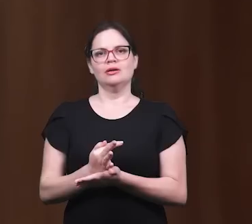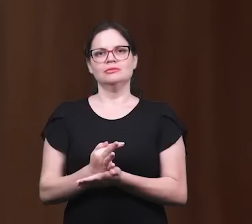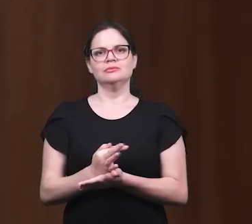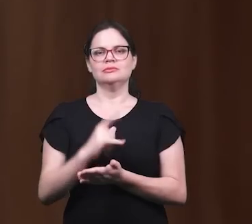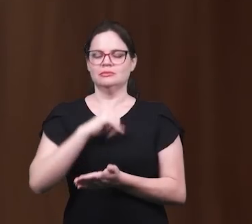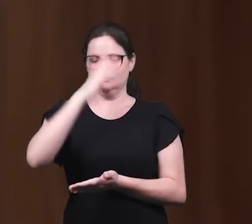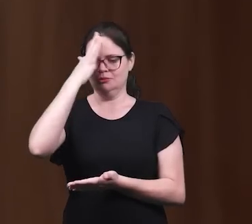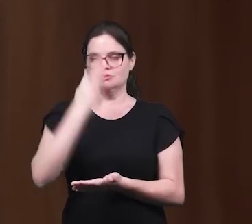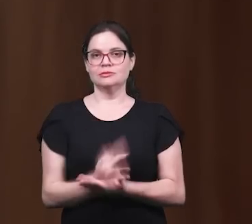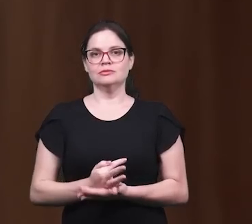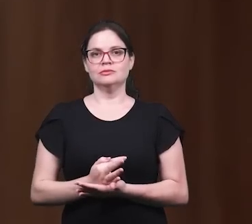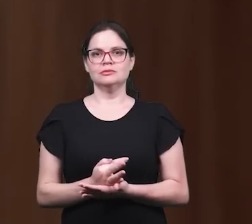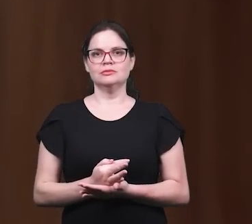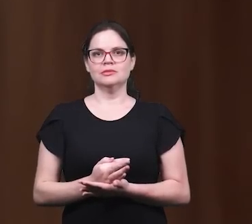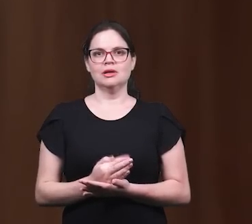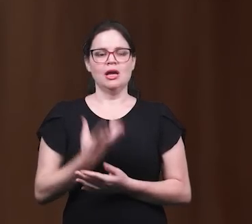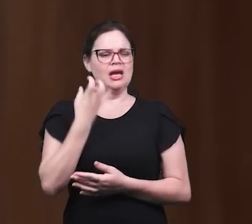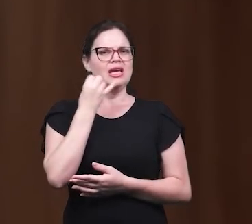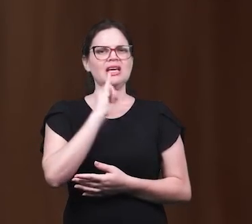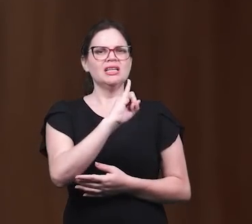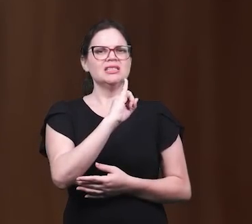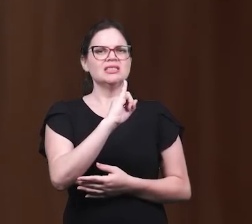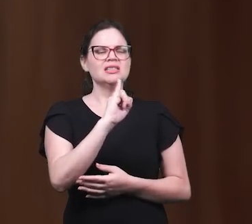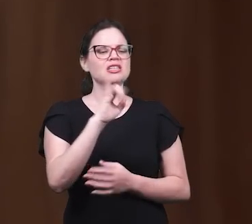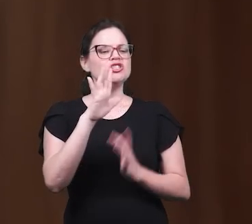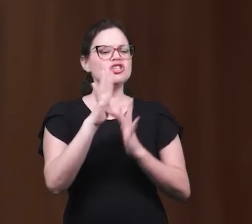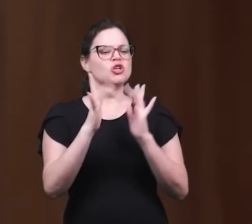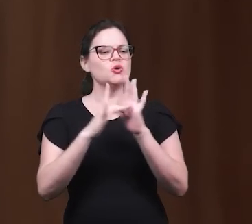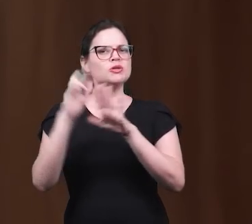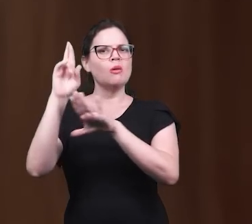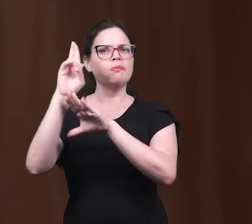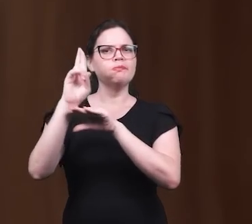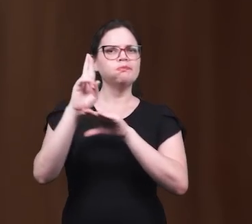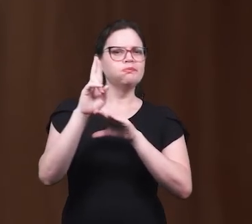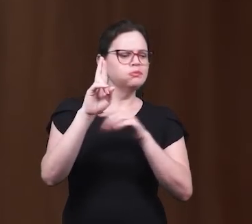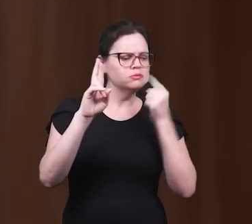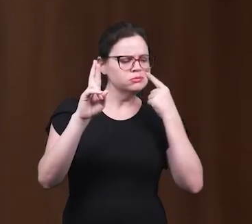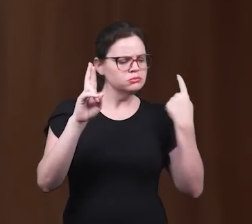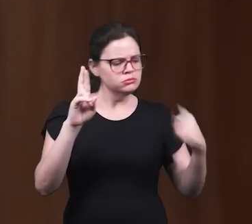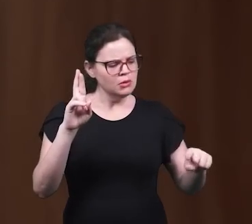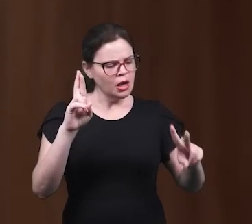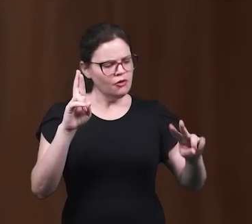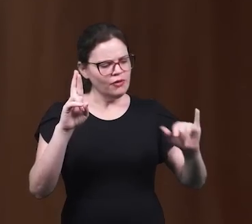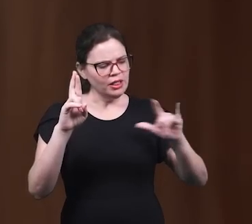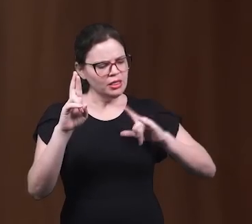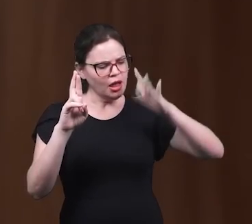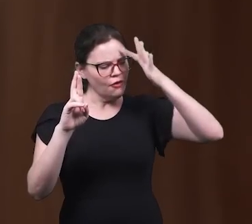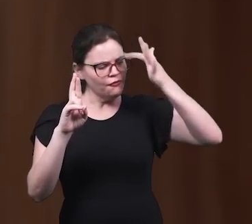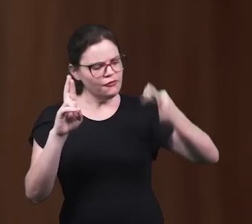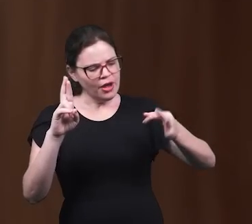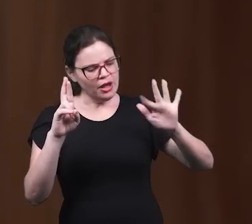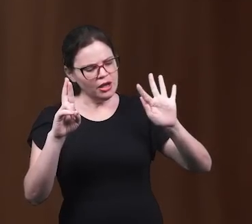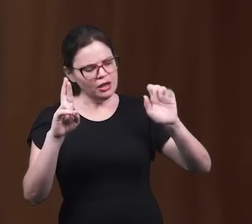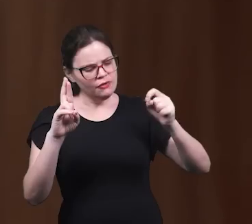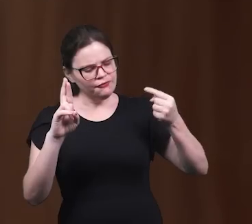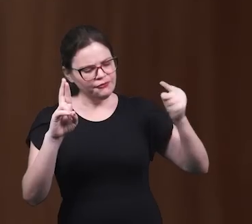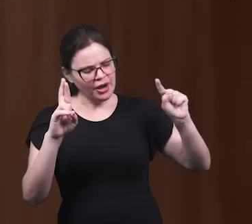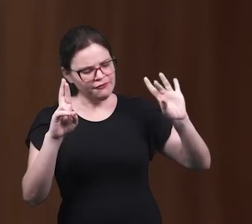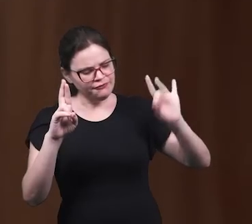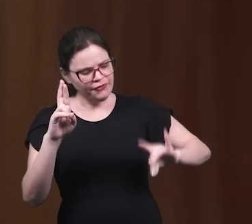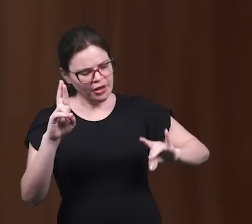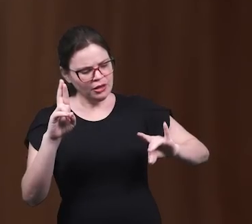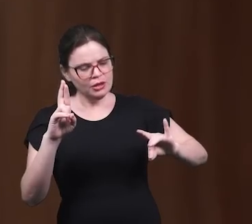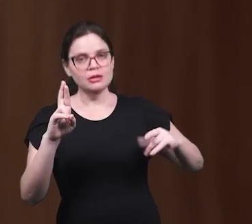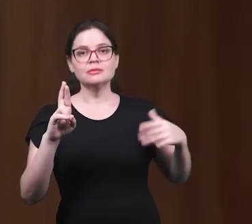porventura vier o Filho do Homem, achará fé na terra? A fé verdadeira, ela precisa ser